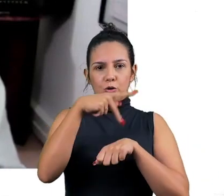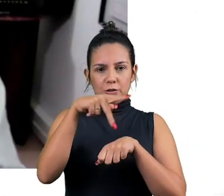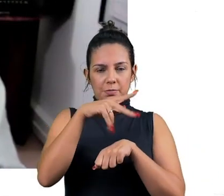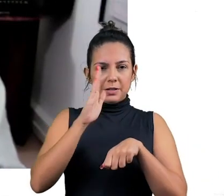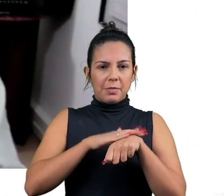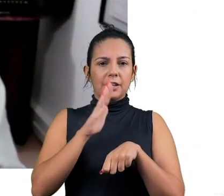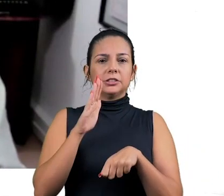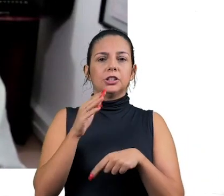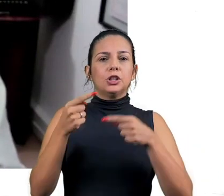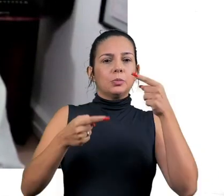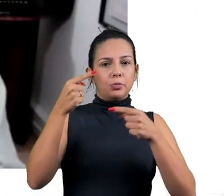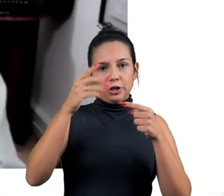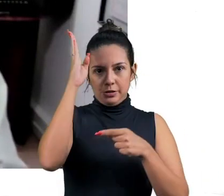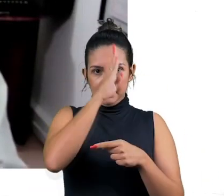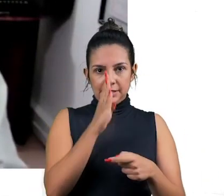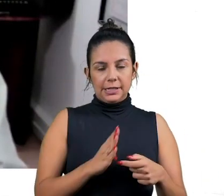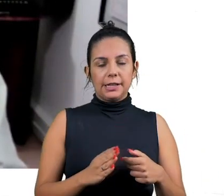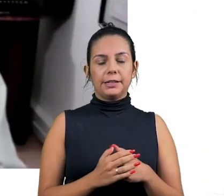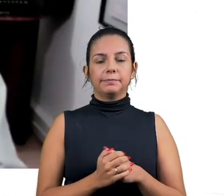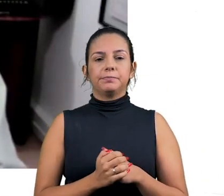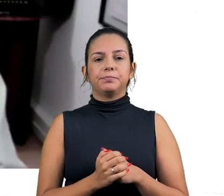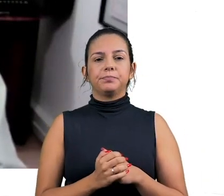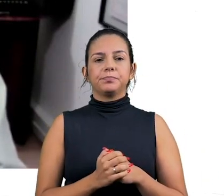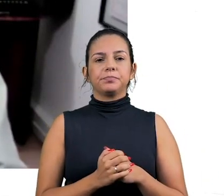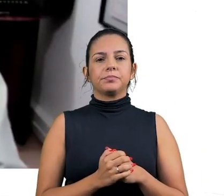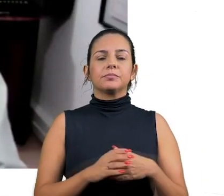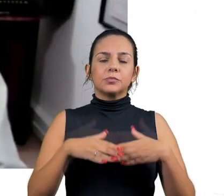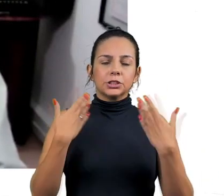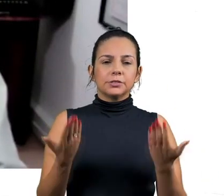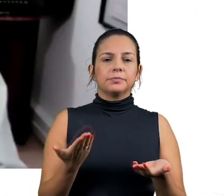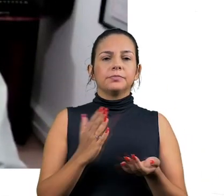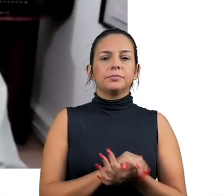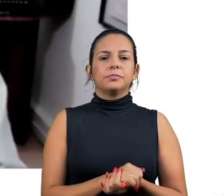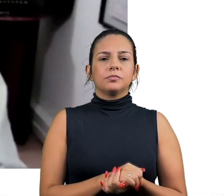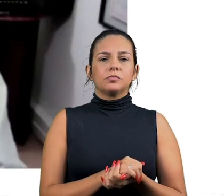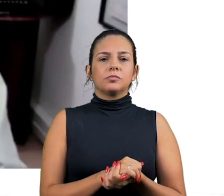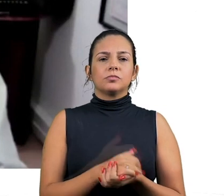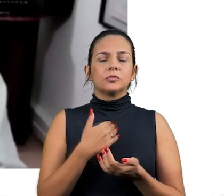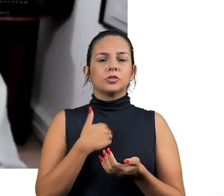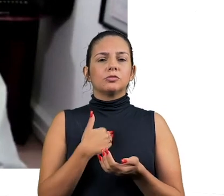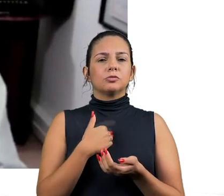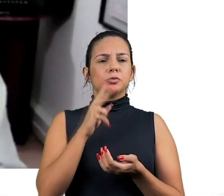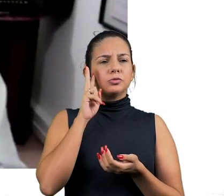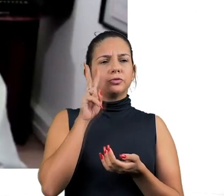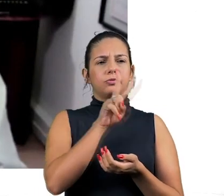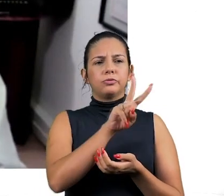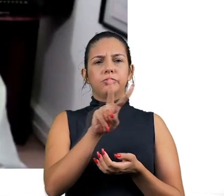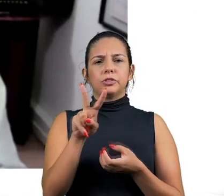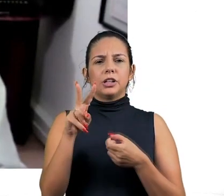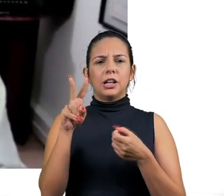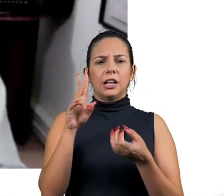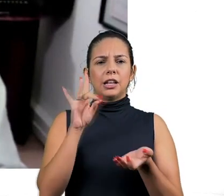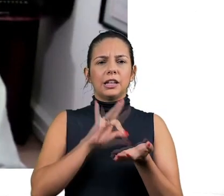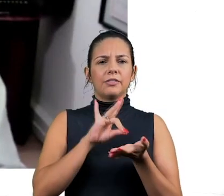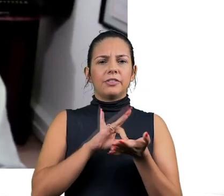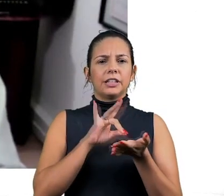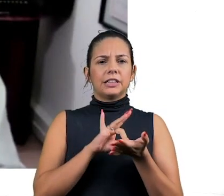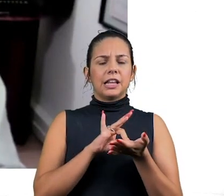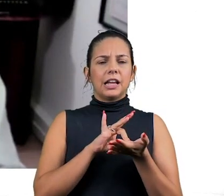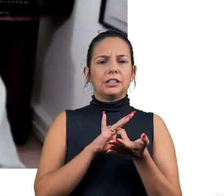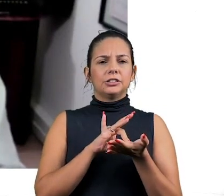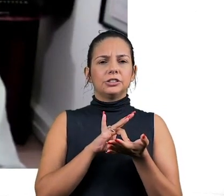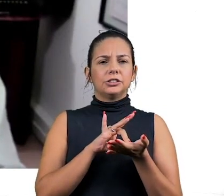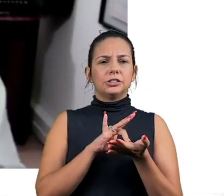né? Mais do que sobre a política brasileira. E aí, eu fui me dando conta de que, na verdade, ao